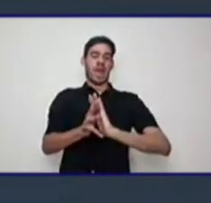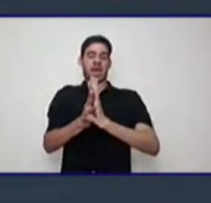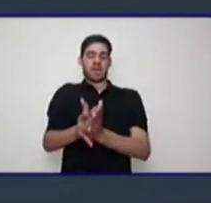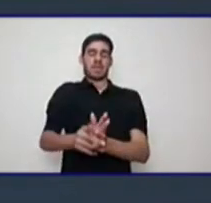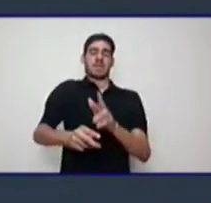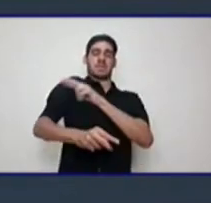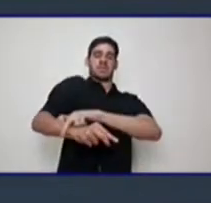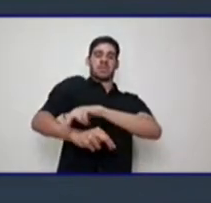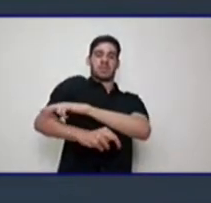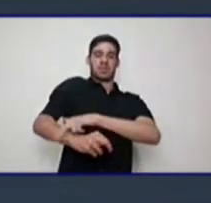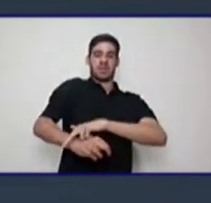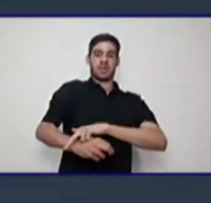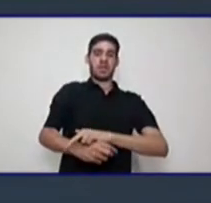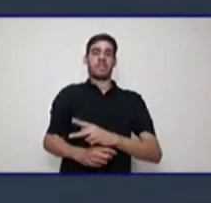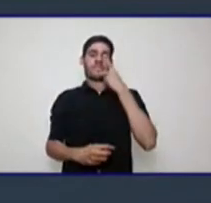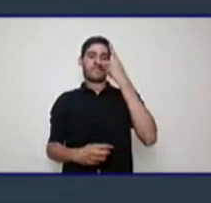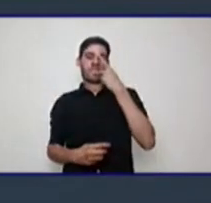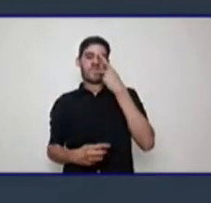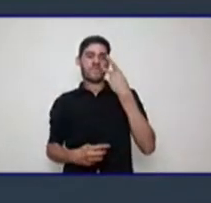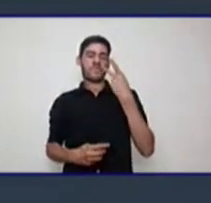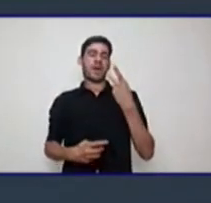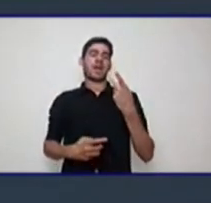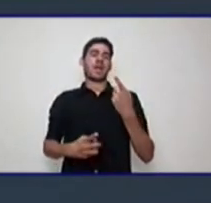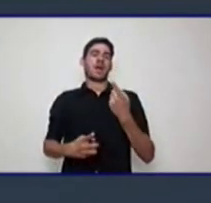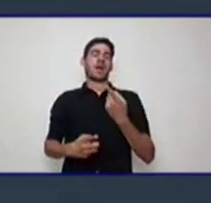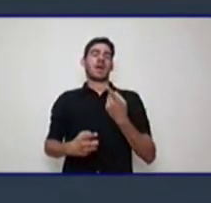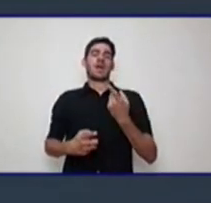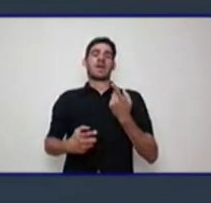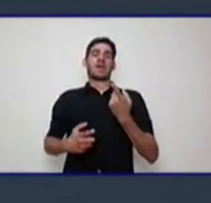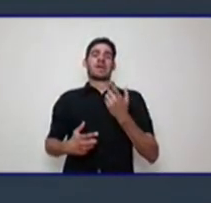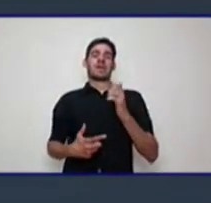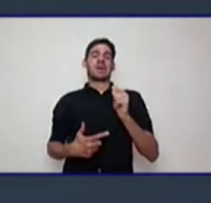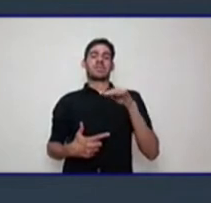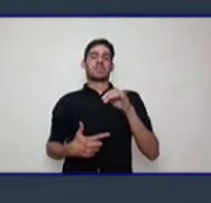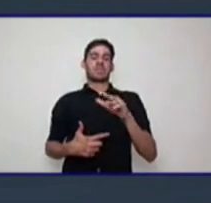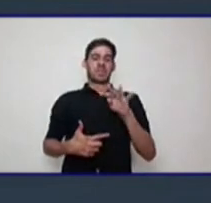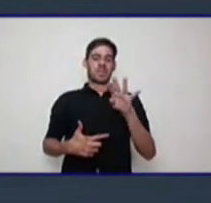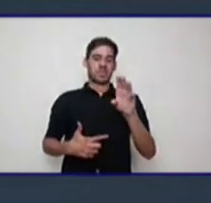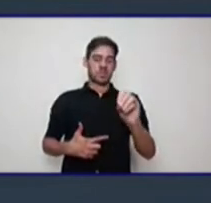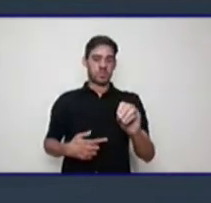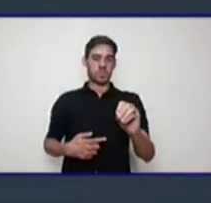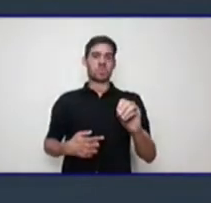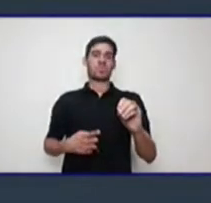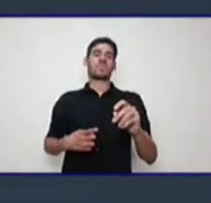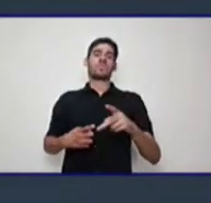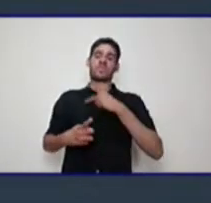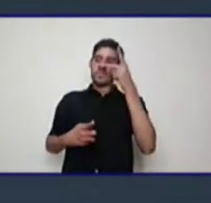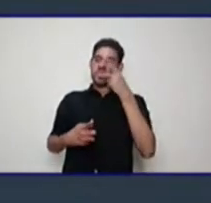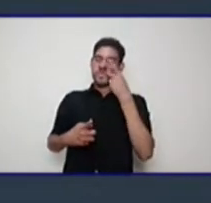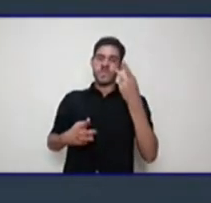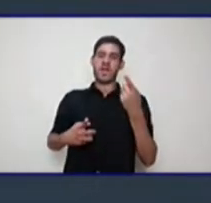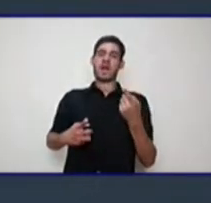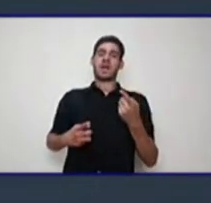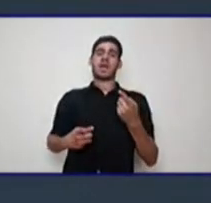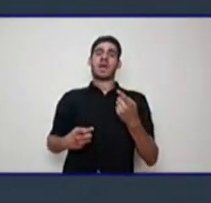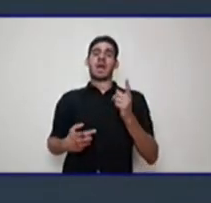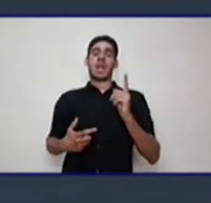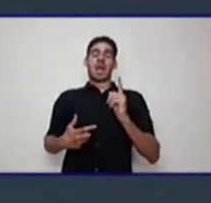racismo, é a manifestação de antissemitismo, é a manifestação de homo ou